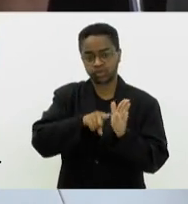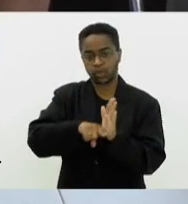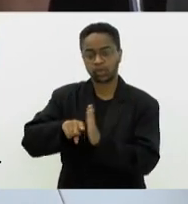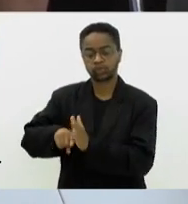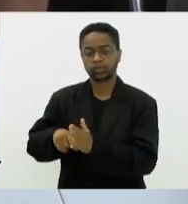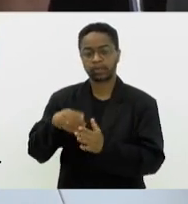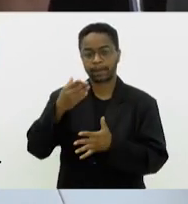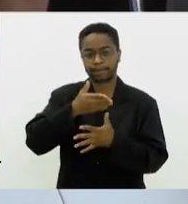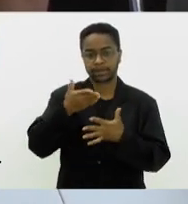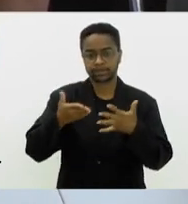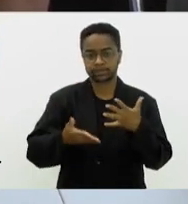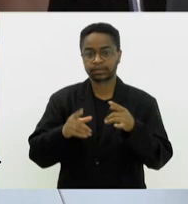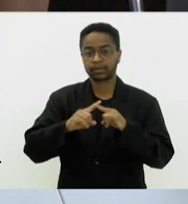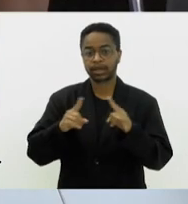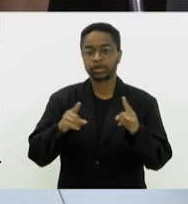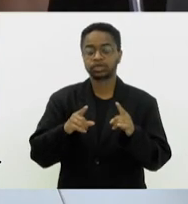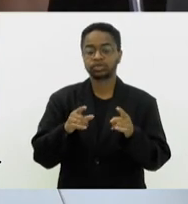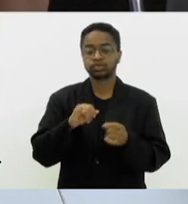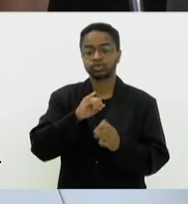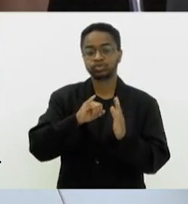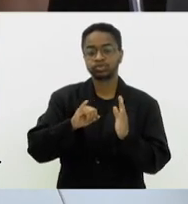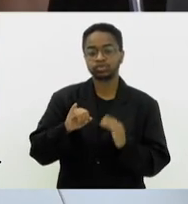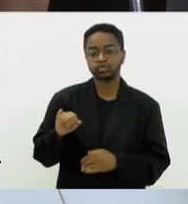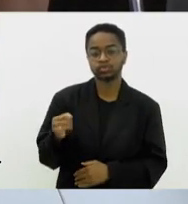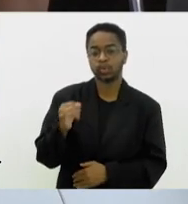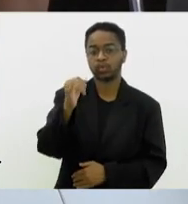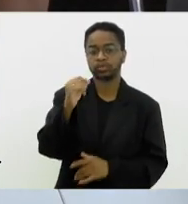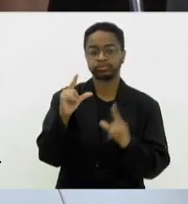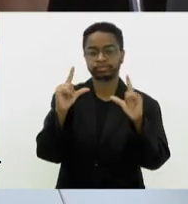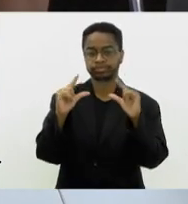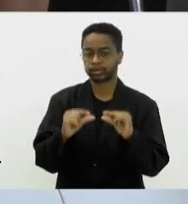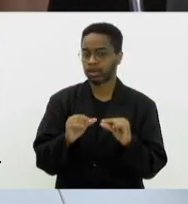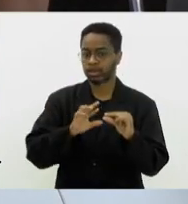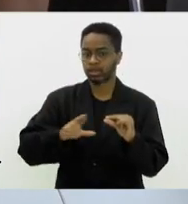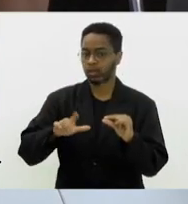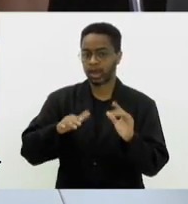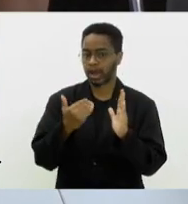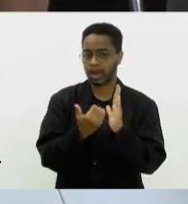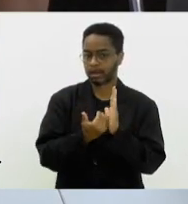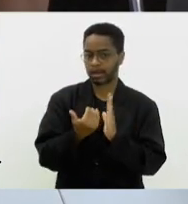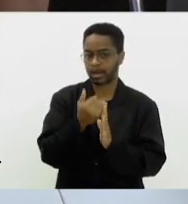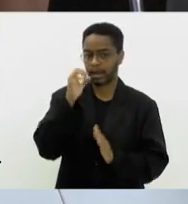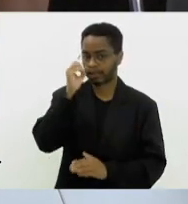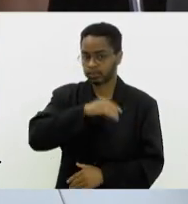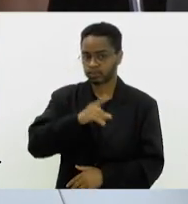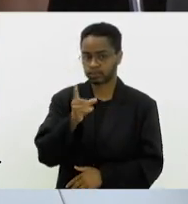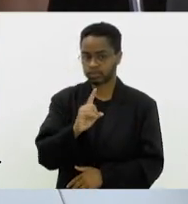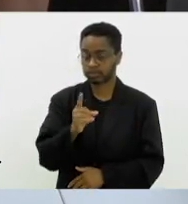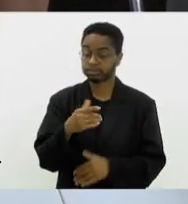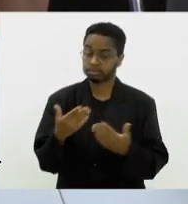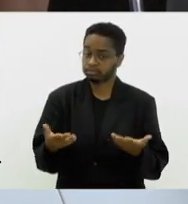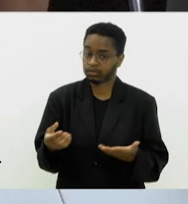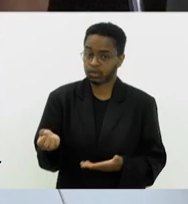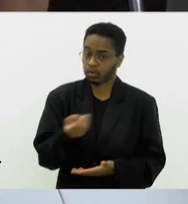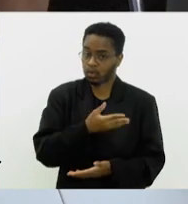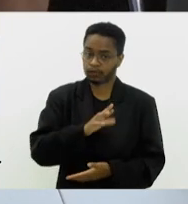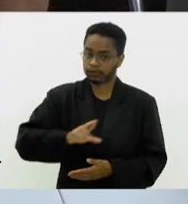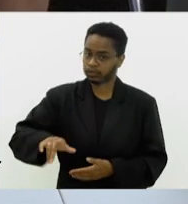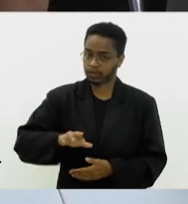com juros amigáveis, não extorsivos. Então, não é novidade